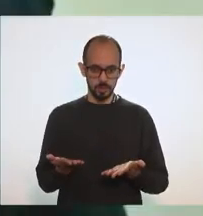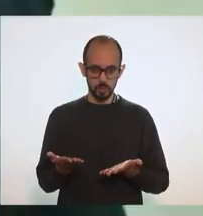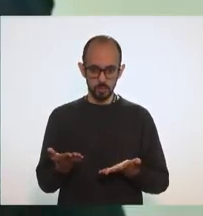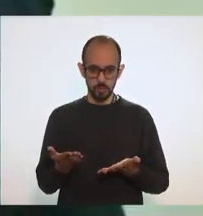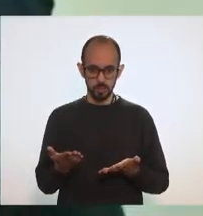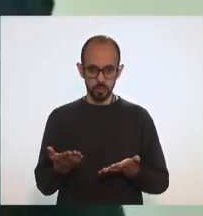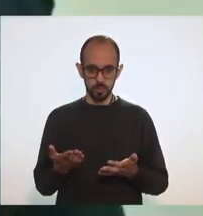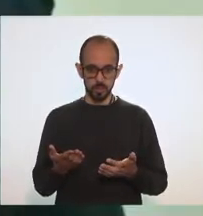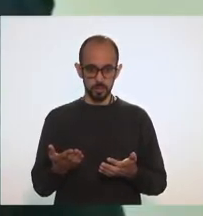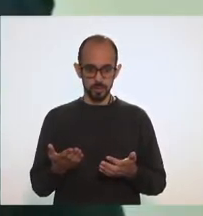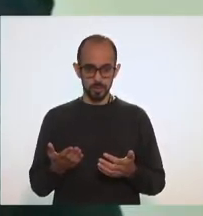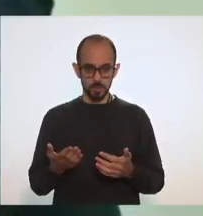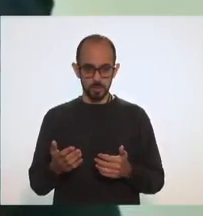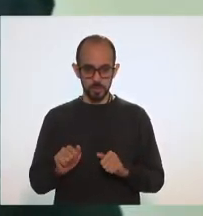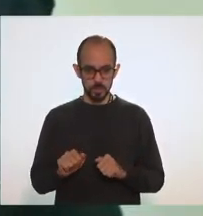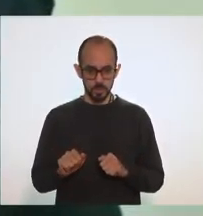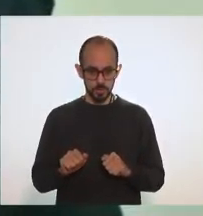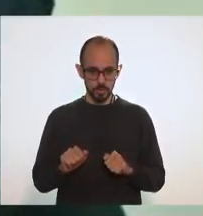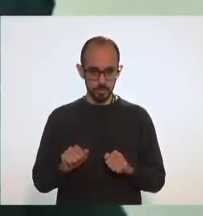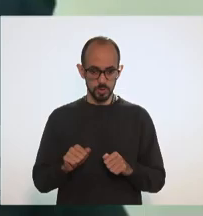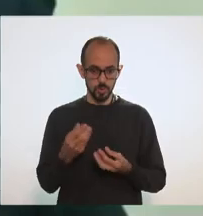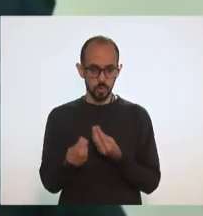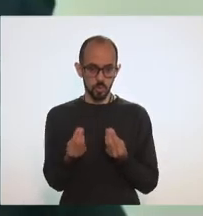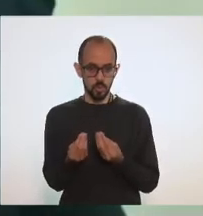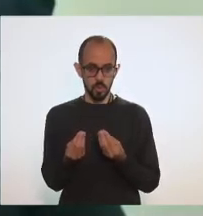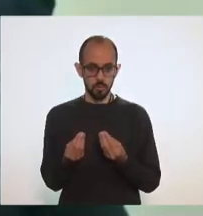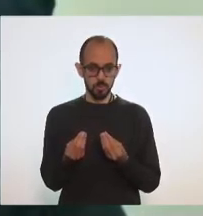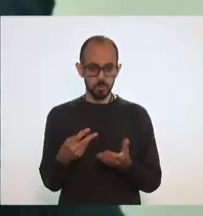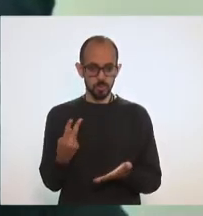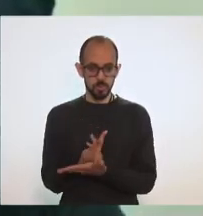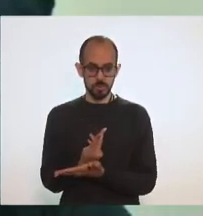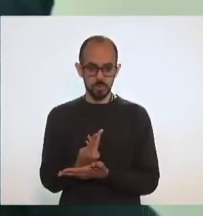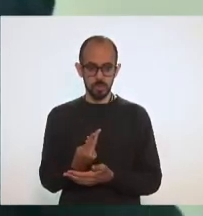Excelência chamar os trabalhos à ordem só para eu fazer uma pergunta a respeito de uma emenda?